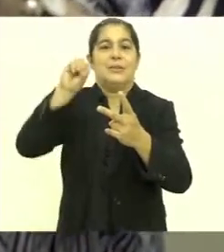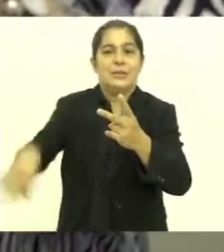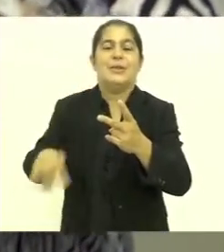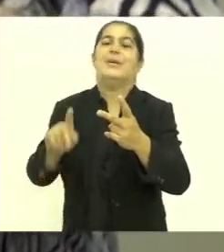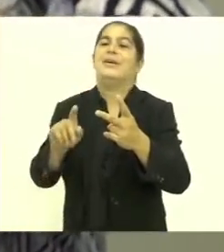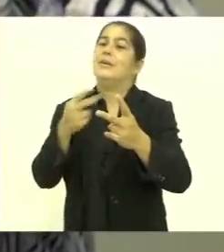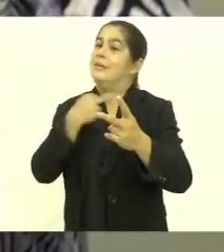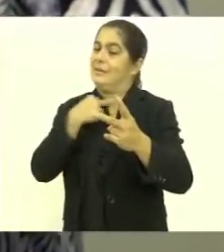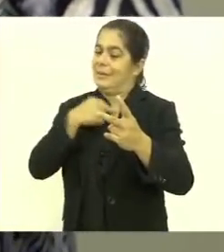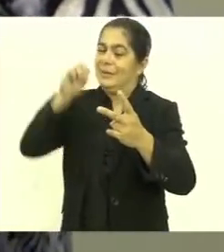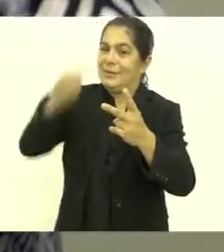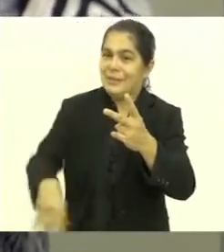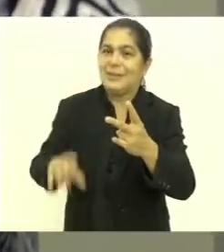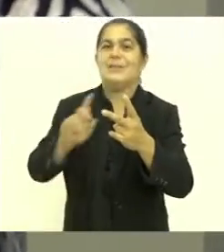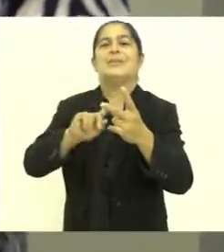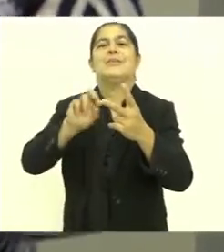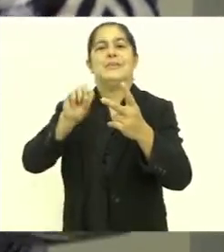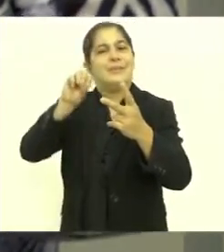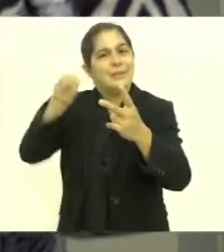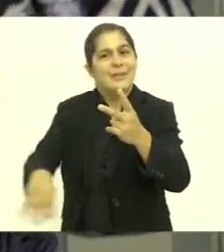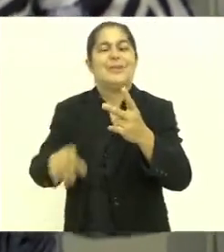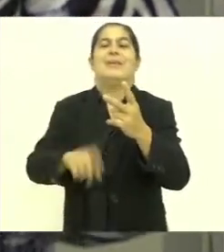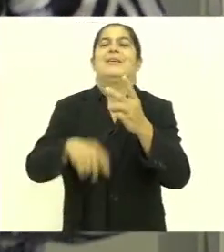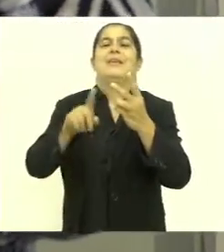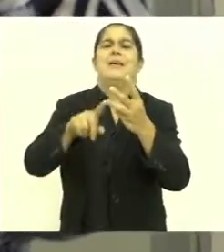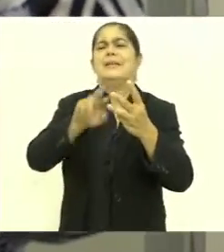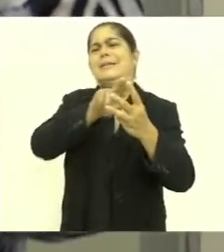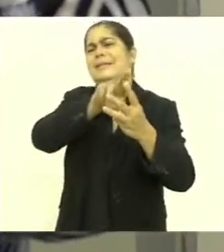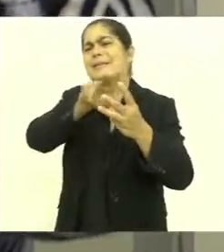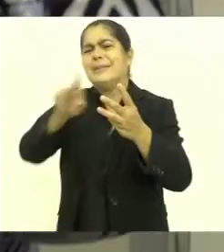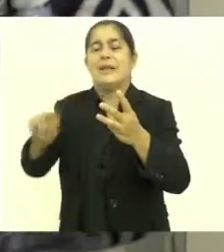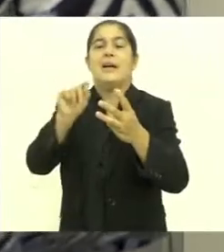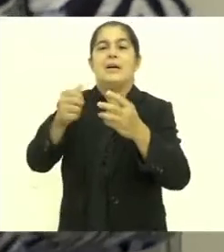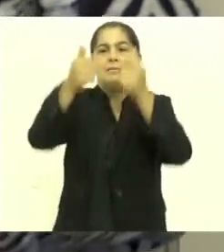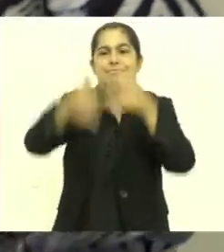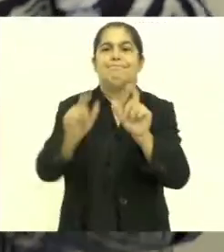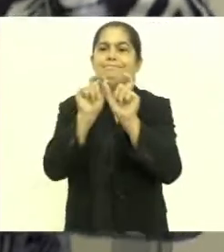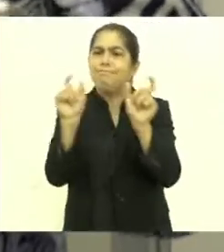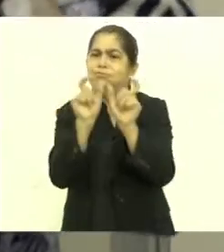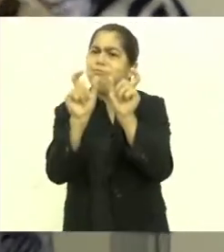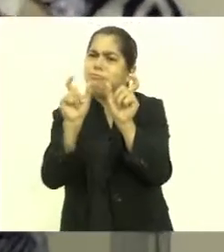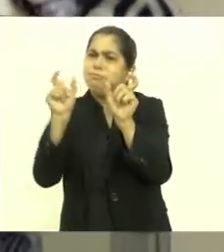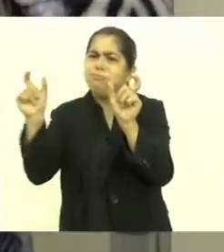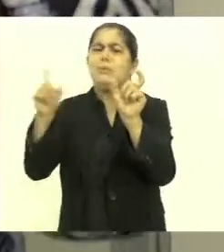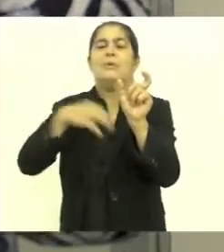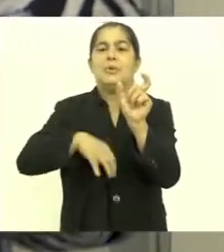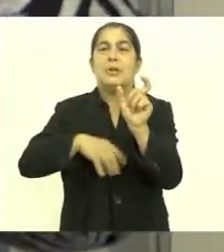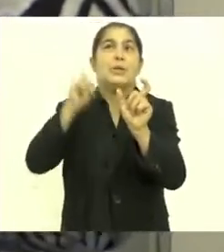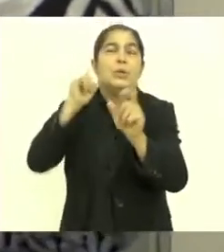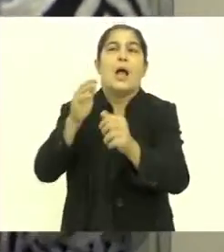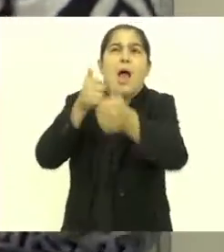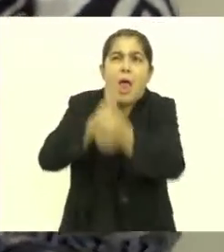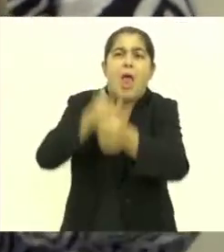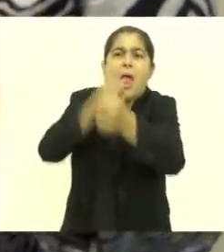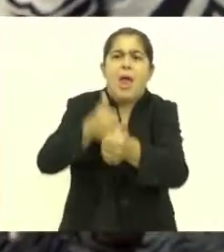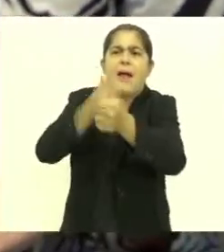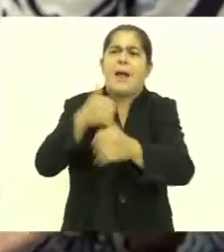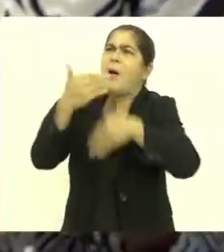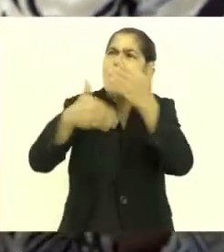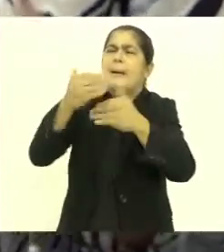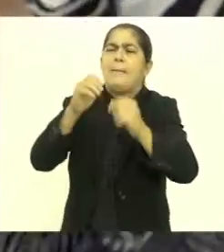jogar de não poder jogar lixo no chão, do ato de jogar, Né? Isso tem muitas palavras